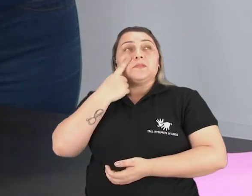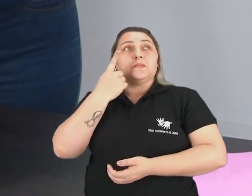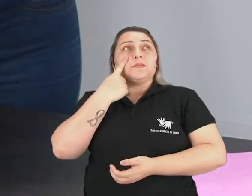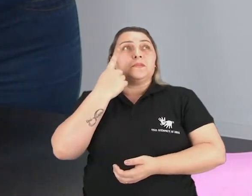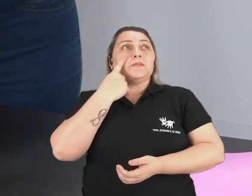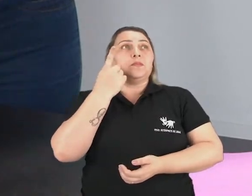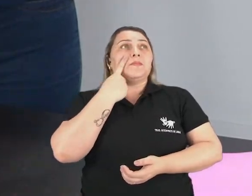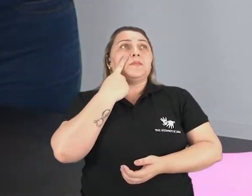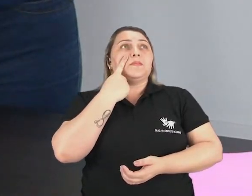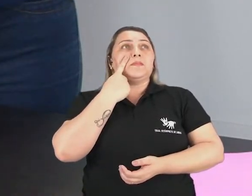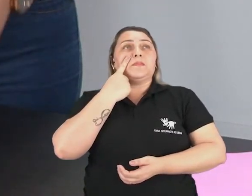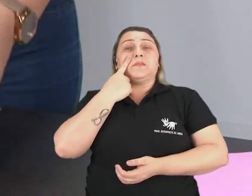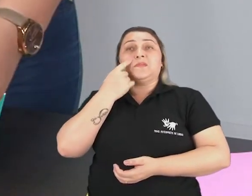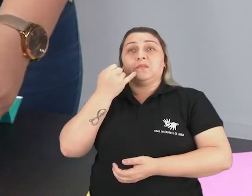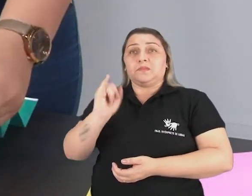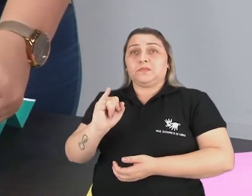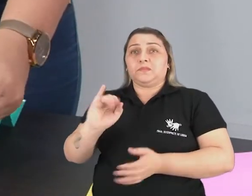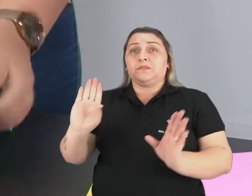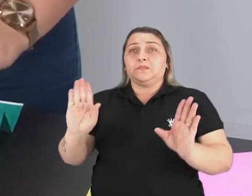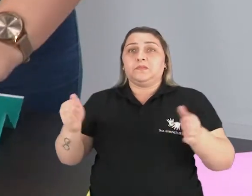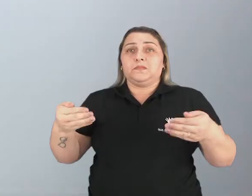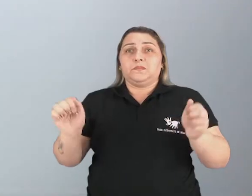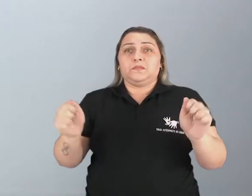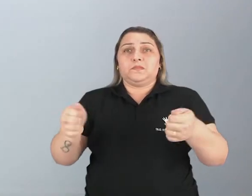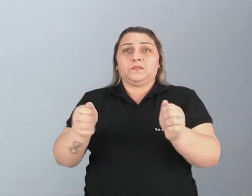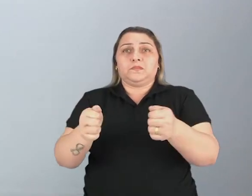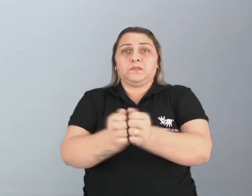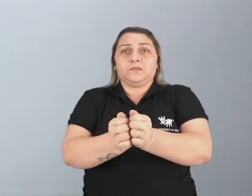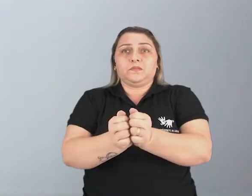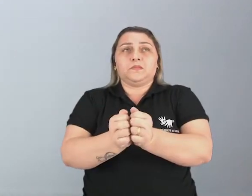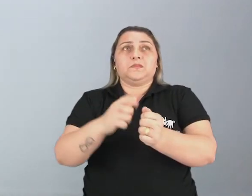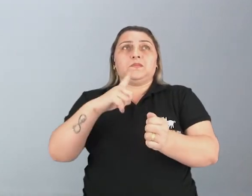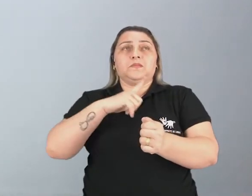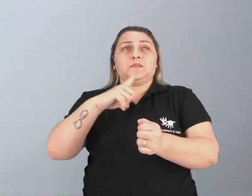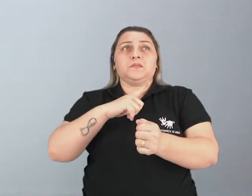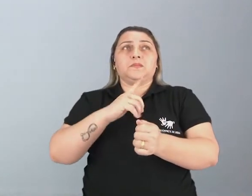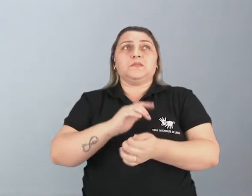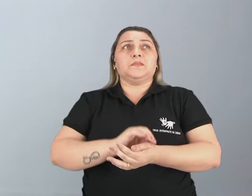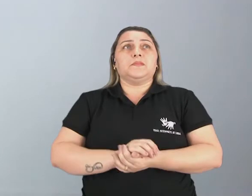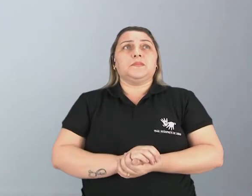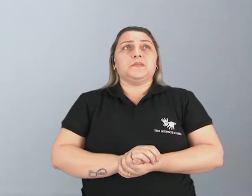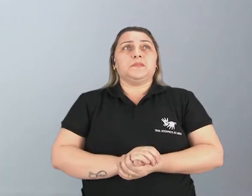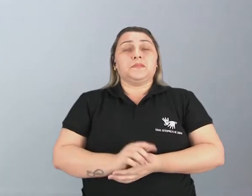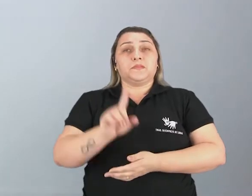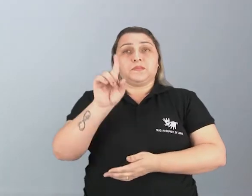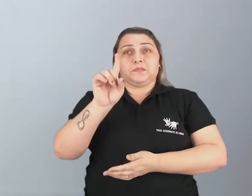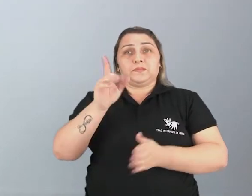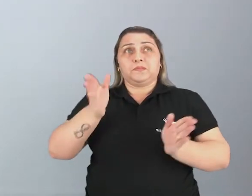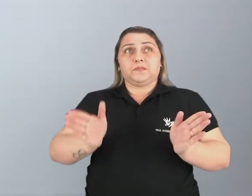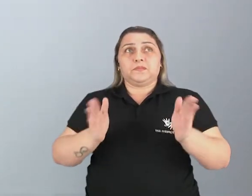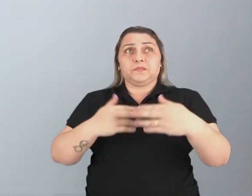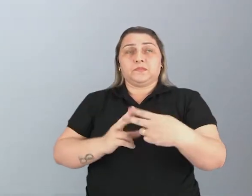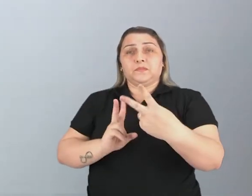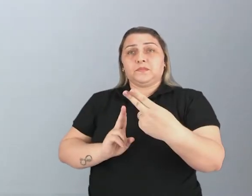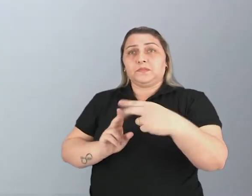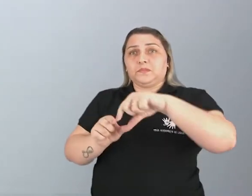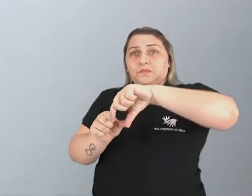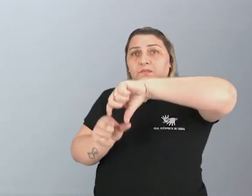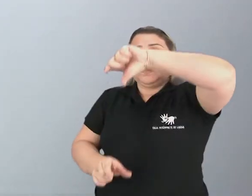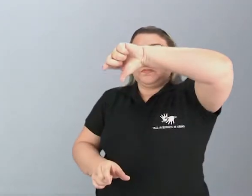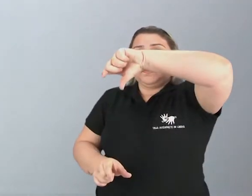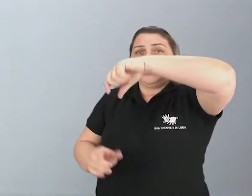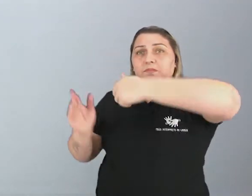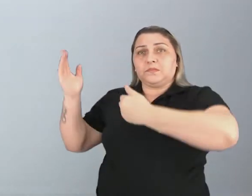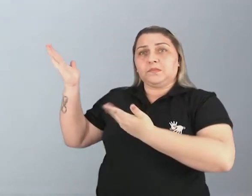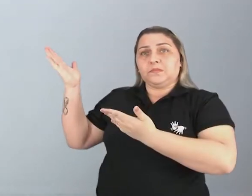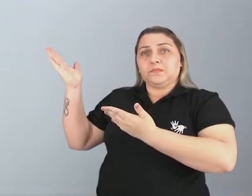ó. Se eu fechá-lo, eu vou ter um tamanho desse. Tá vendo aqui,